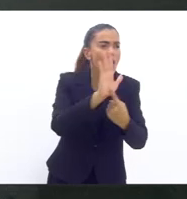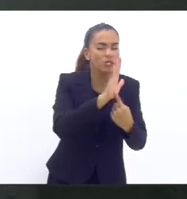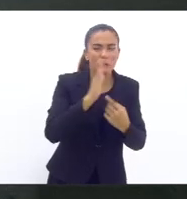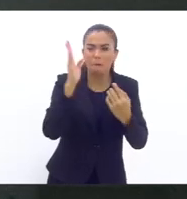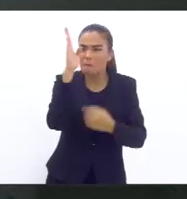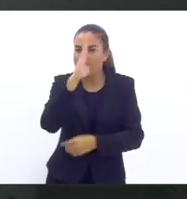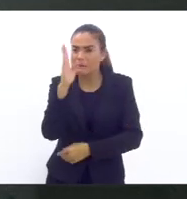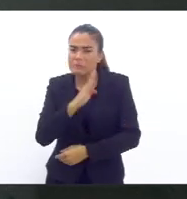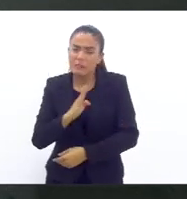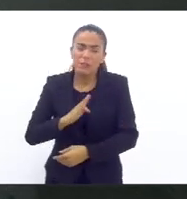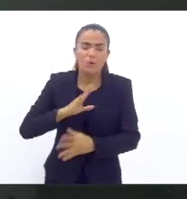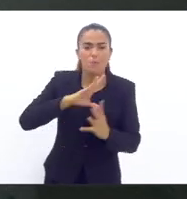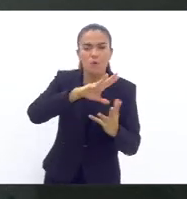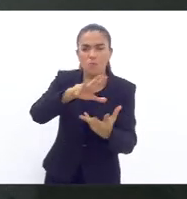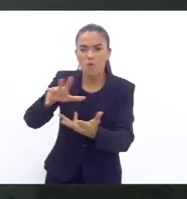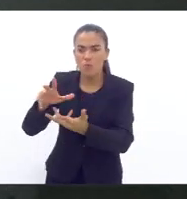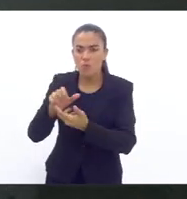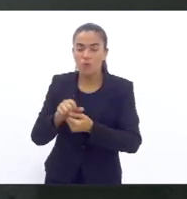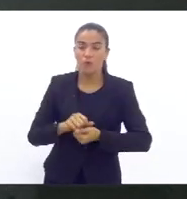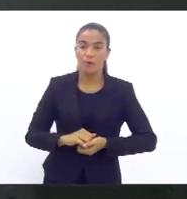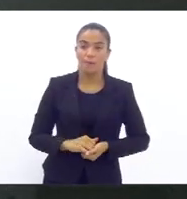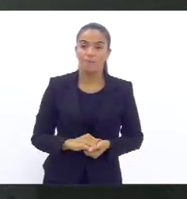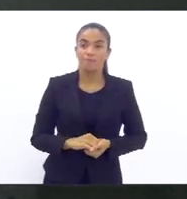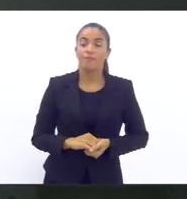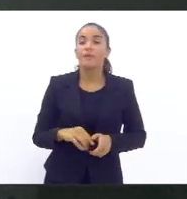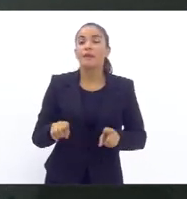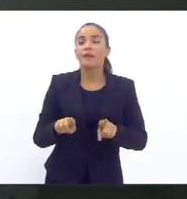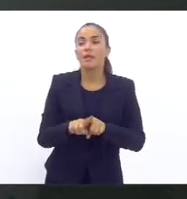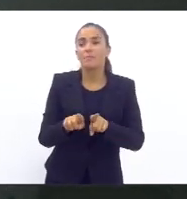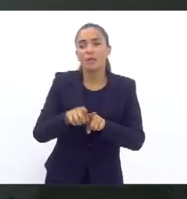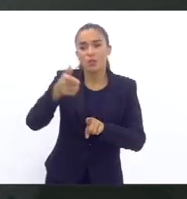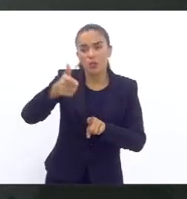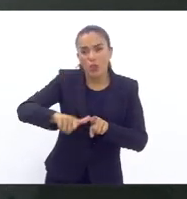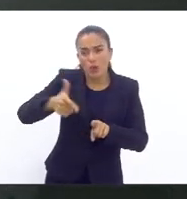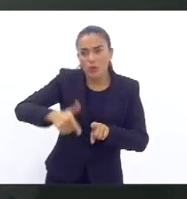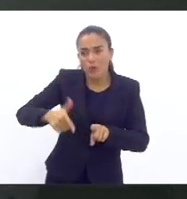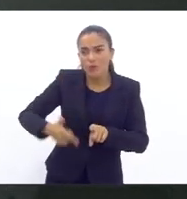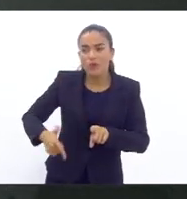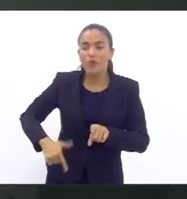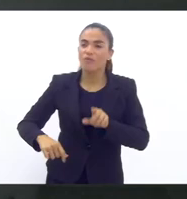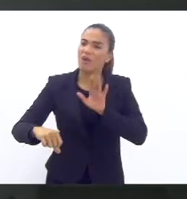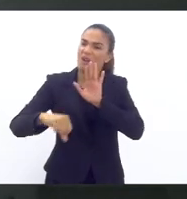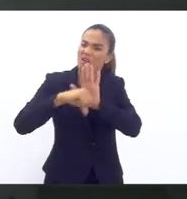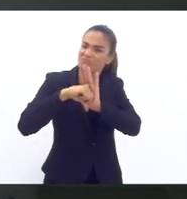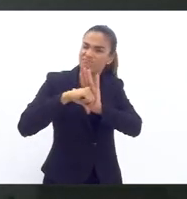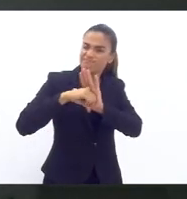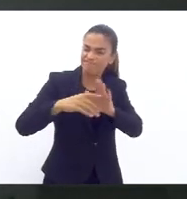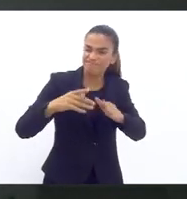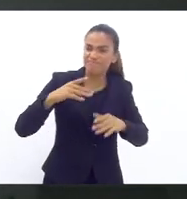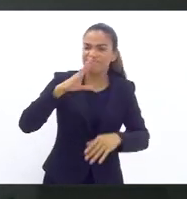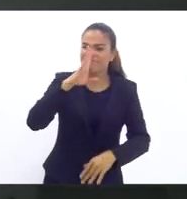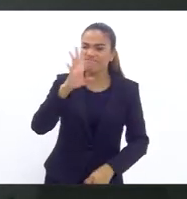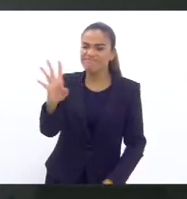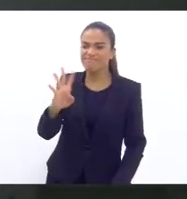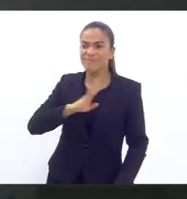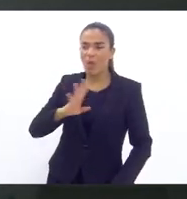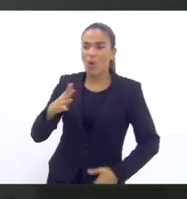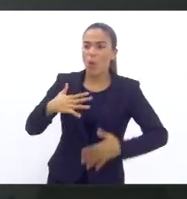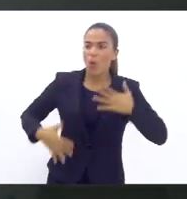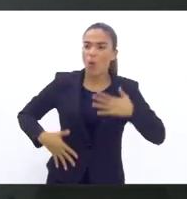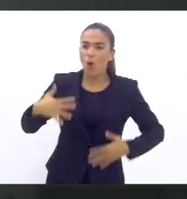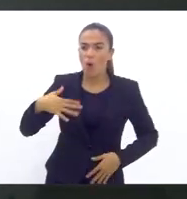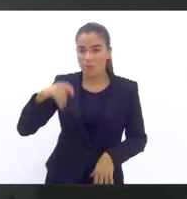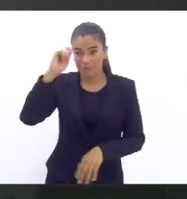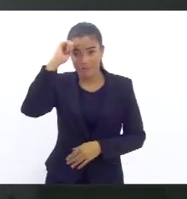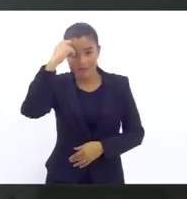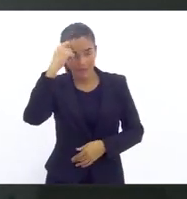enfim que é do Brasil que vai para o mundo e que cada vez mais ele criminaliza um corpo Preto né um corpo de um homem preto então eu já